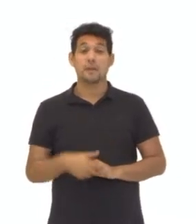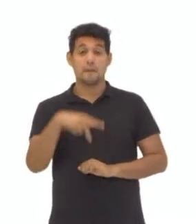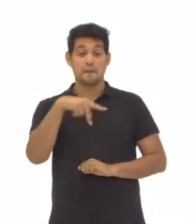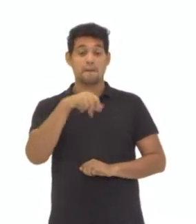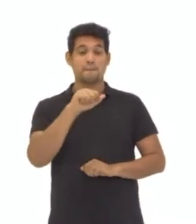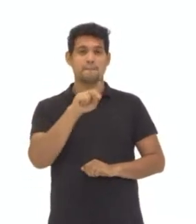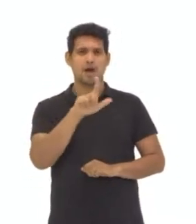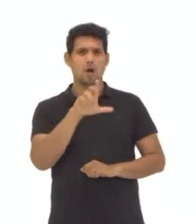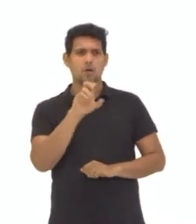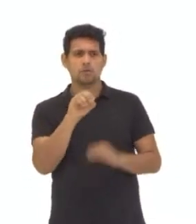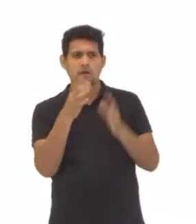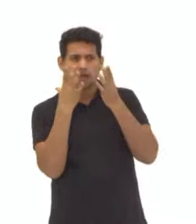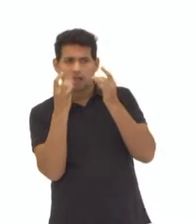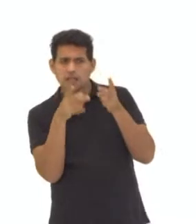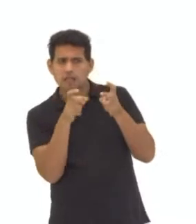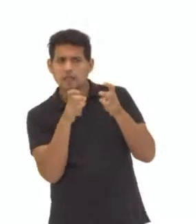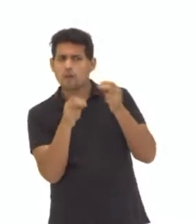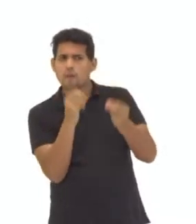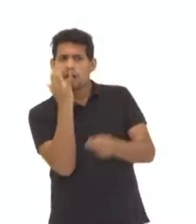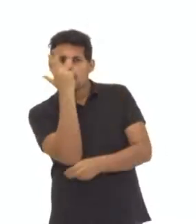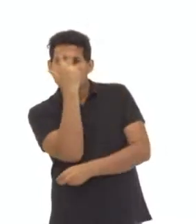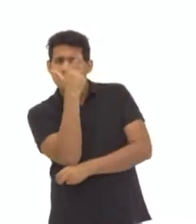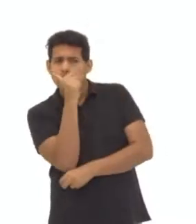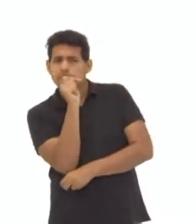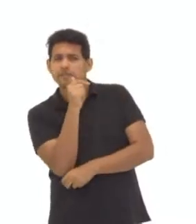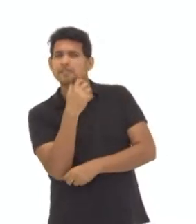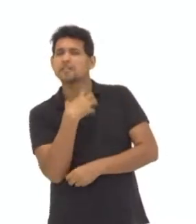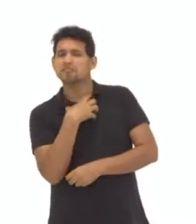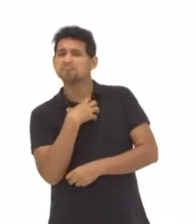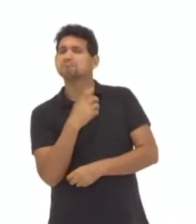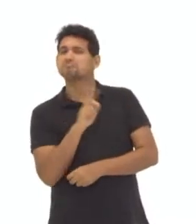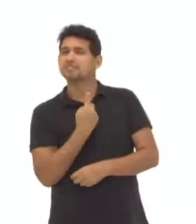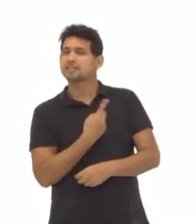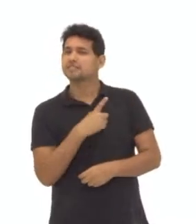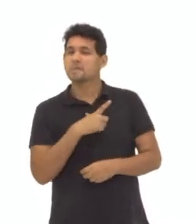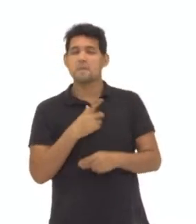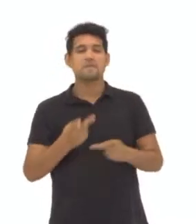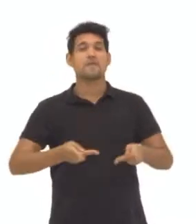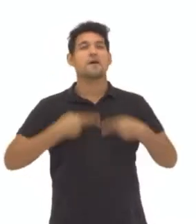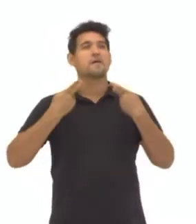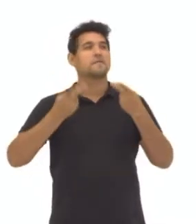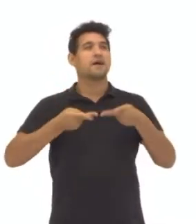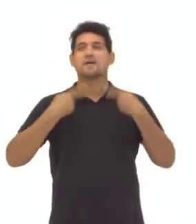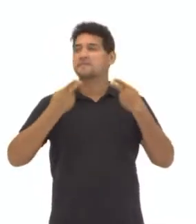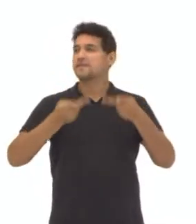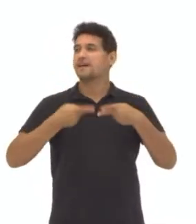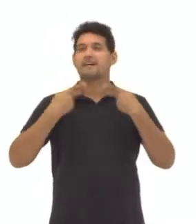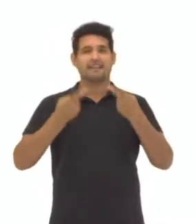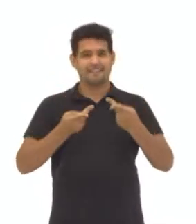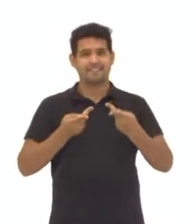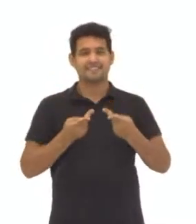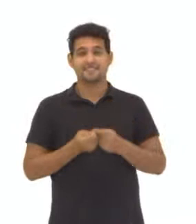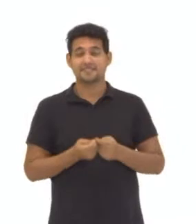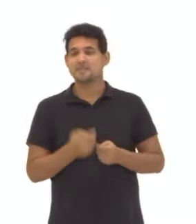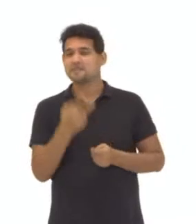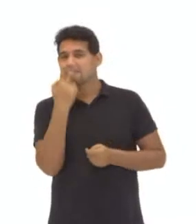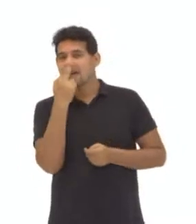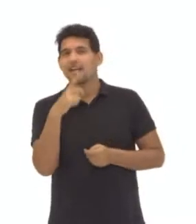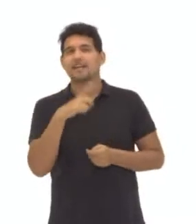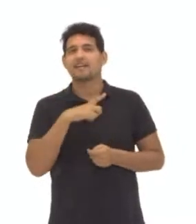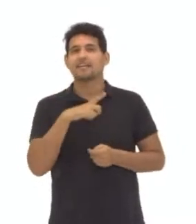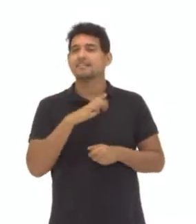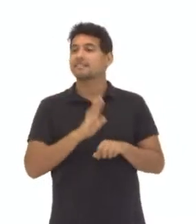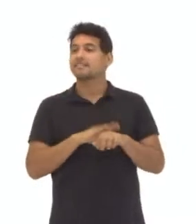Paulo, repara bem como é bonita a maneira que a gente tem de falar. É como se ela me tivesse